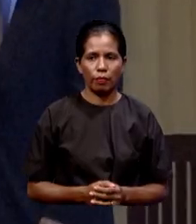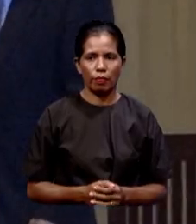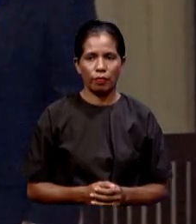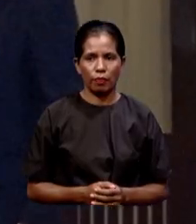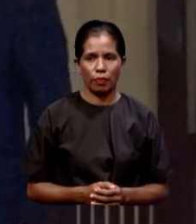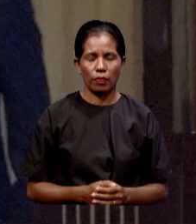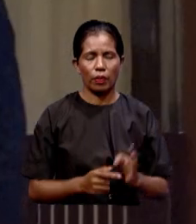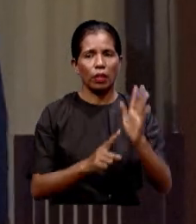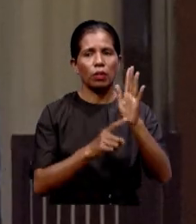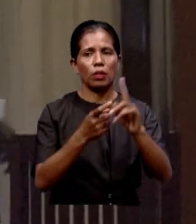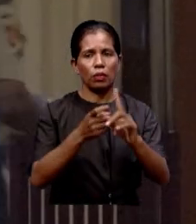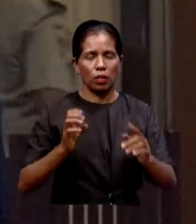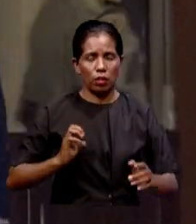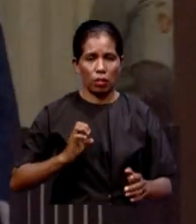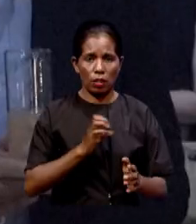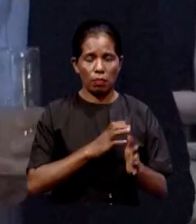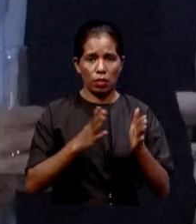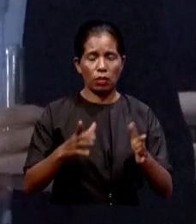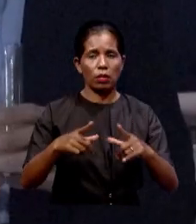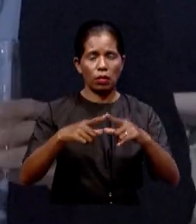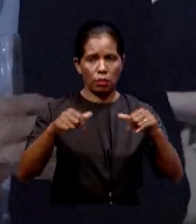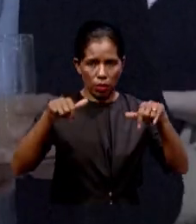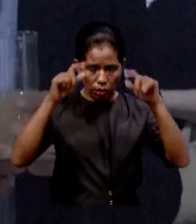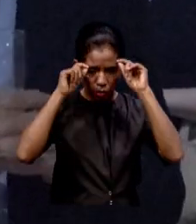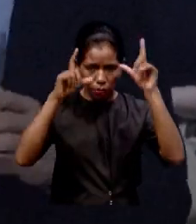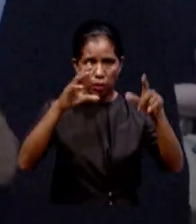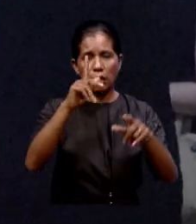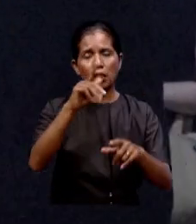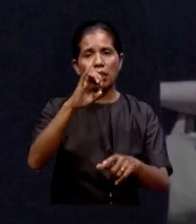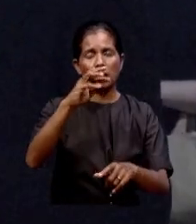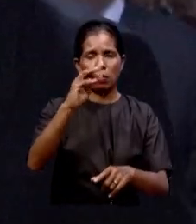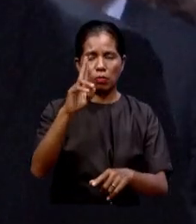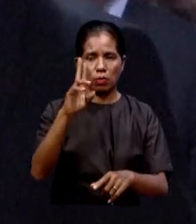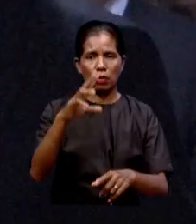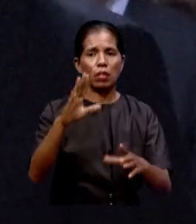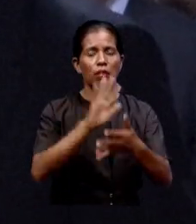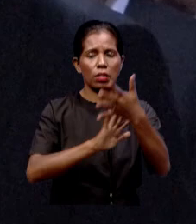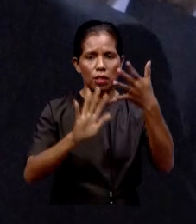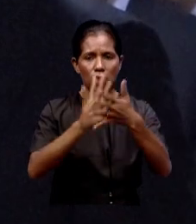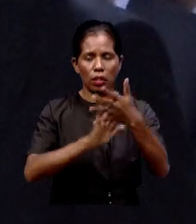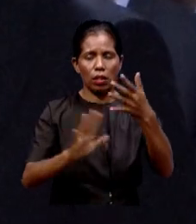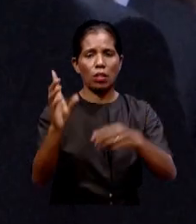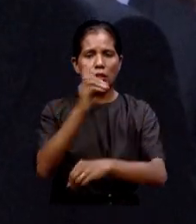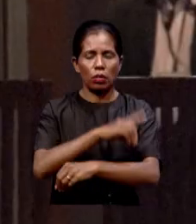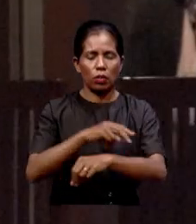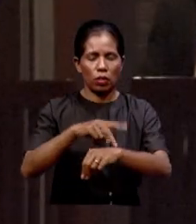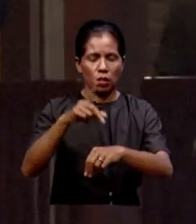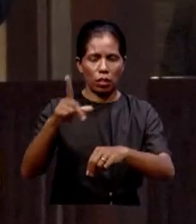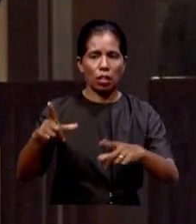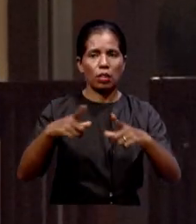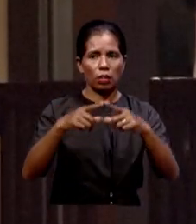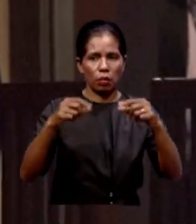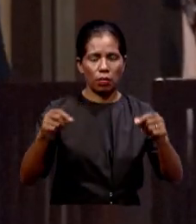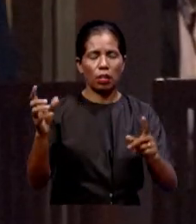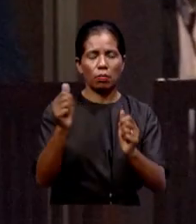Lia Hirakne, hatou se embaixador Japão em Timor-Leste, Kimura Tetsuya, e a cerimônia comemoração Loro Nacional Japonês Nian, badala em